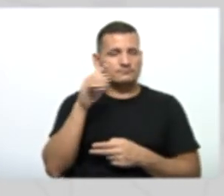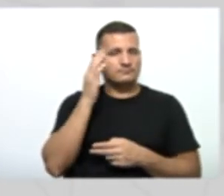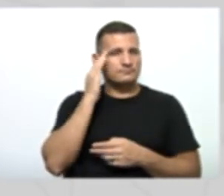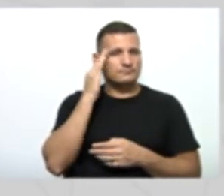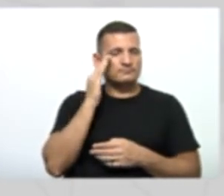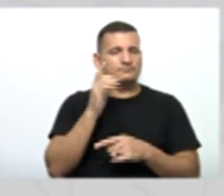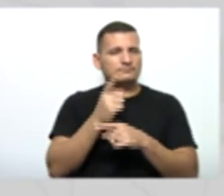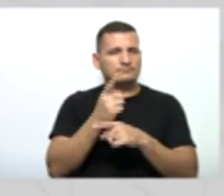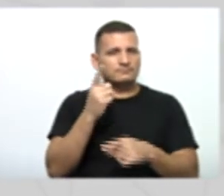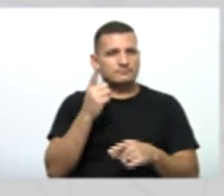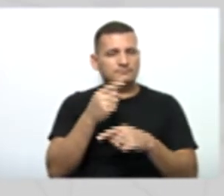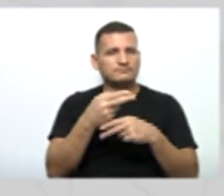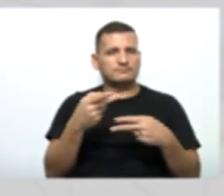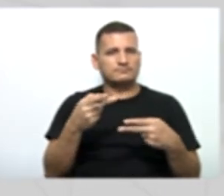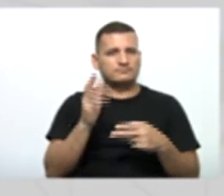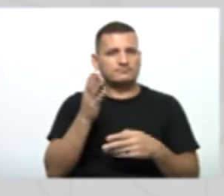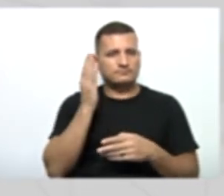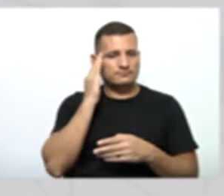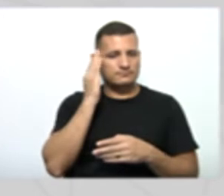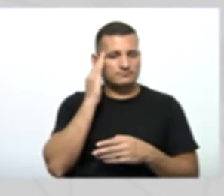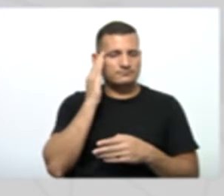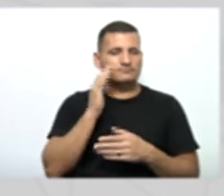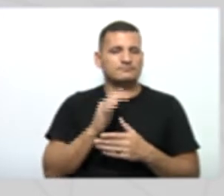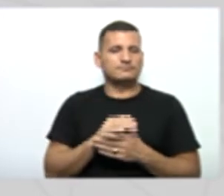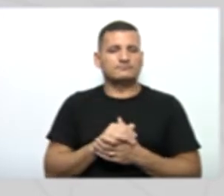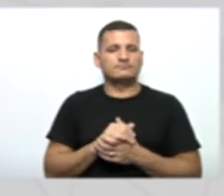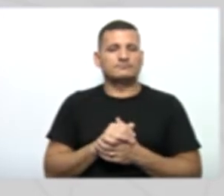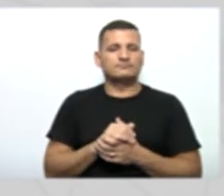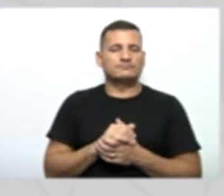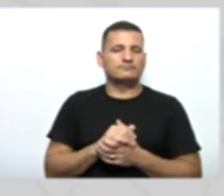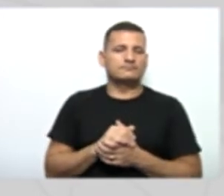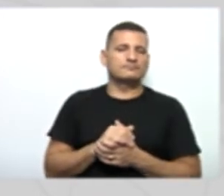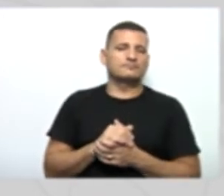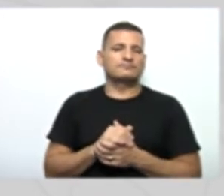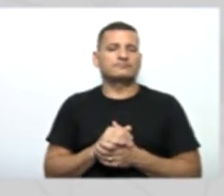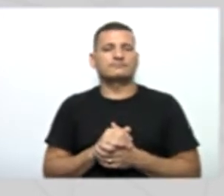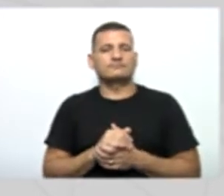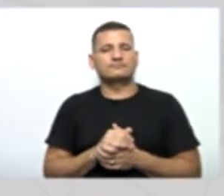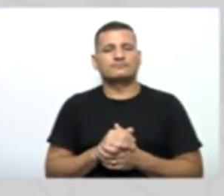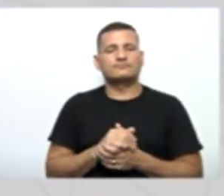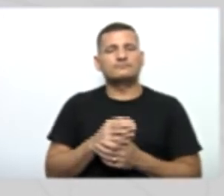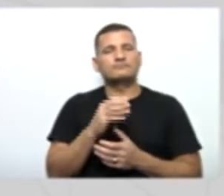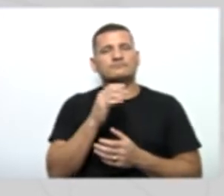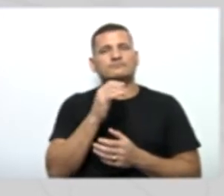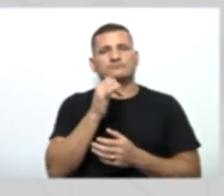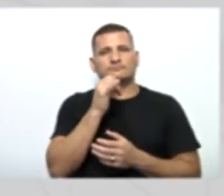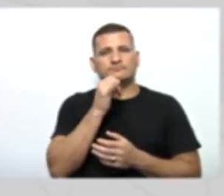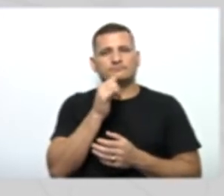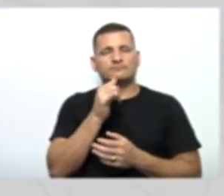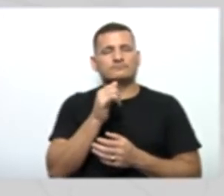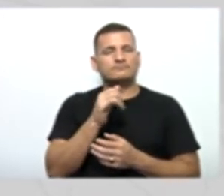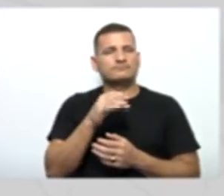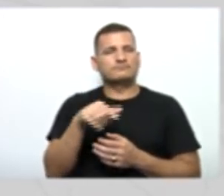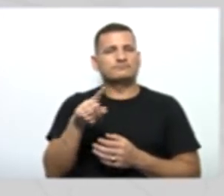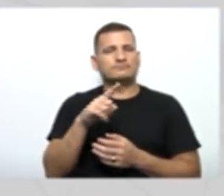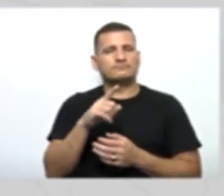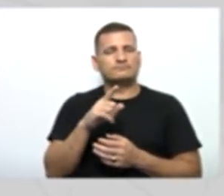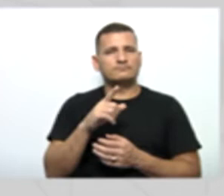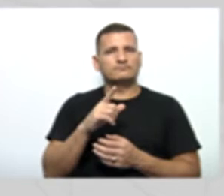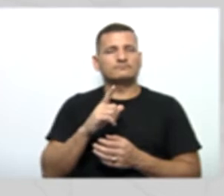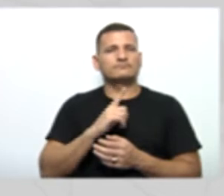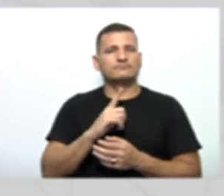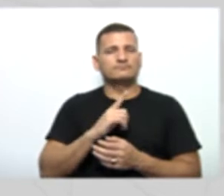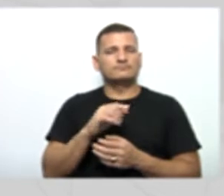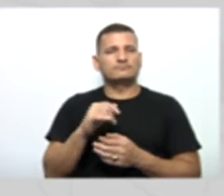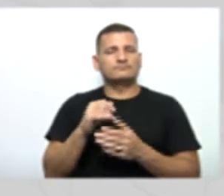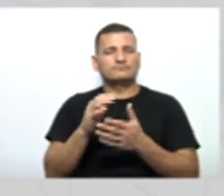esses objetos aí, né, pessoal? Ó, se vocês têm uma situação, a primeira coisa é